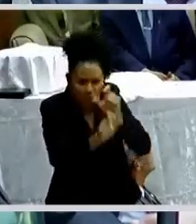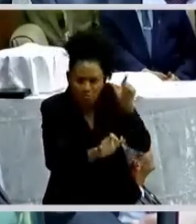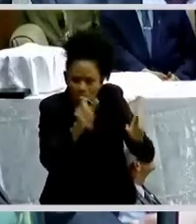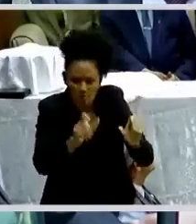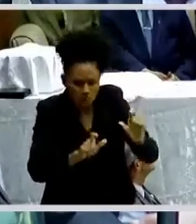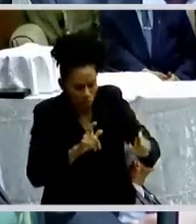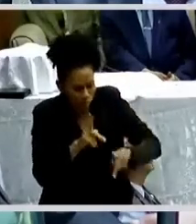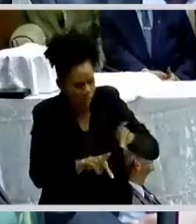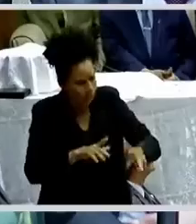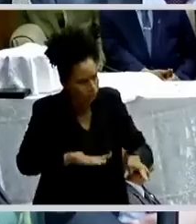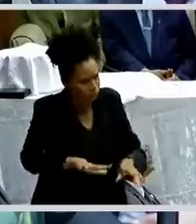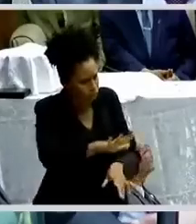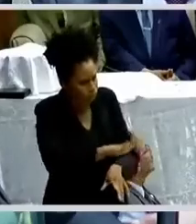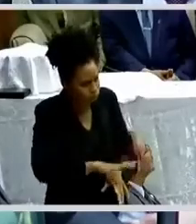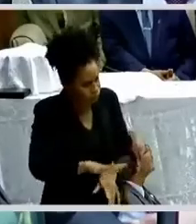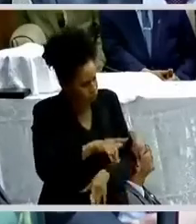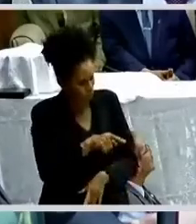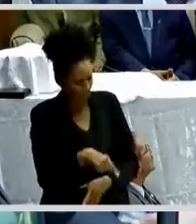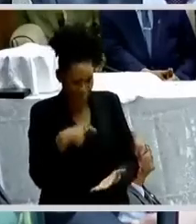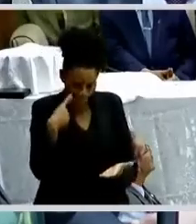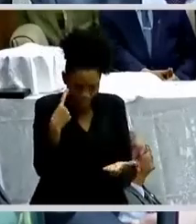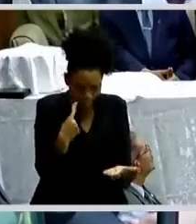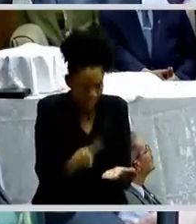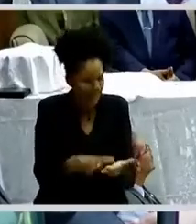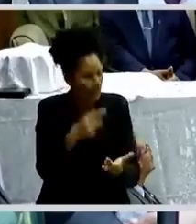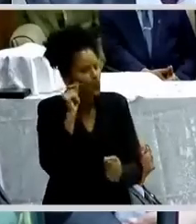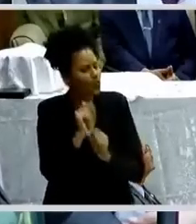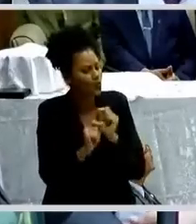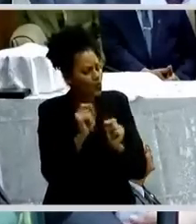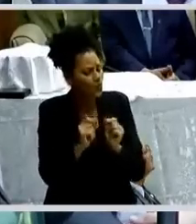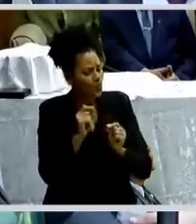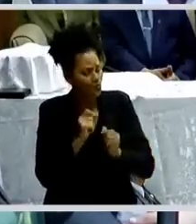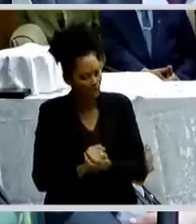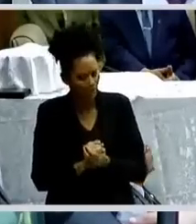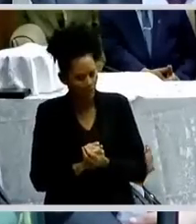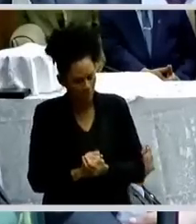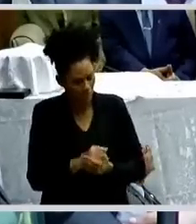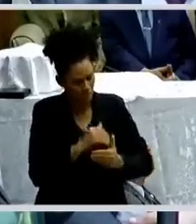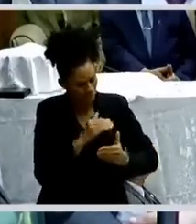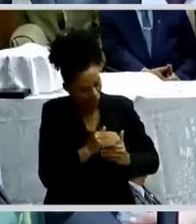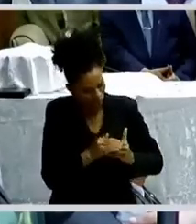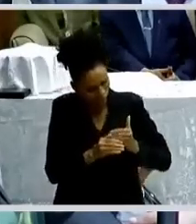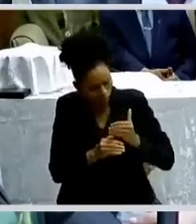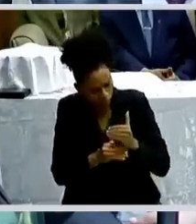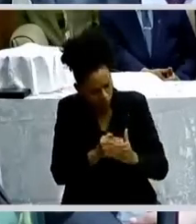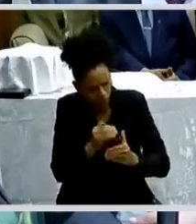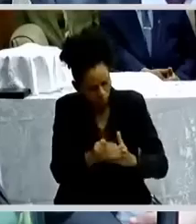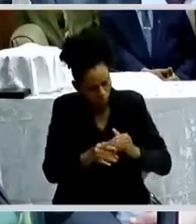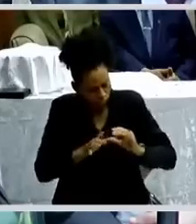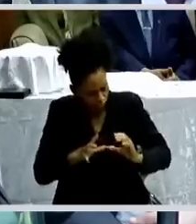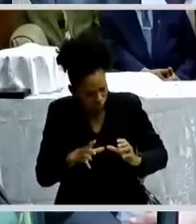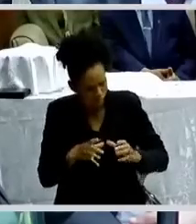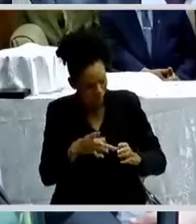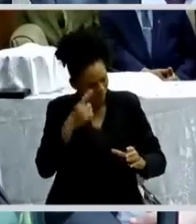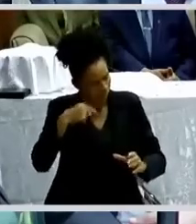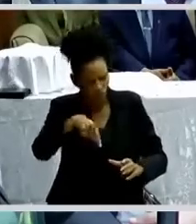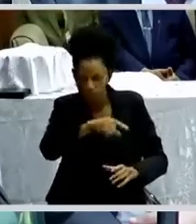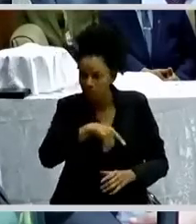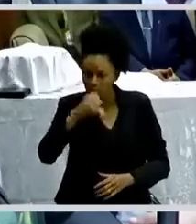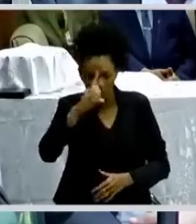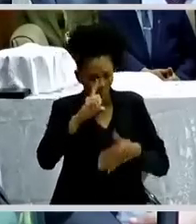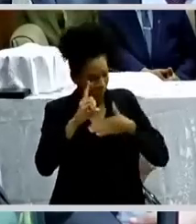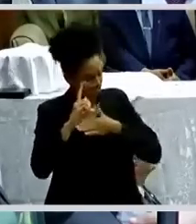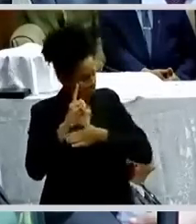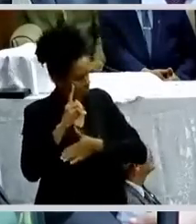um guerreiro, mas estabeleceu a ponto esta dinastia que Deus se agradou e disse